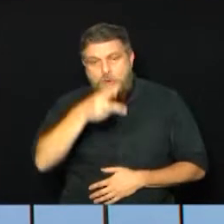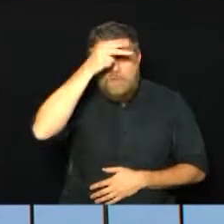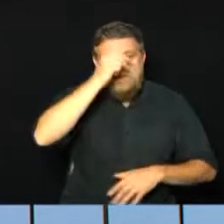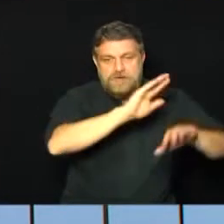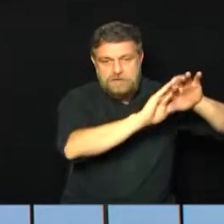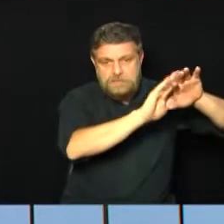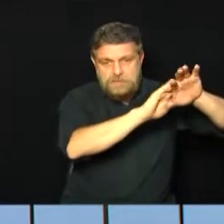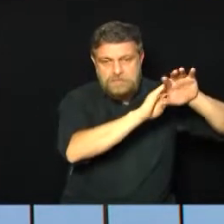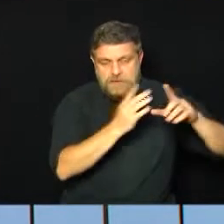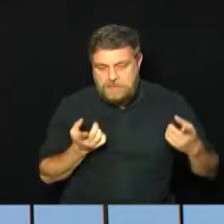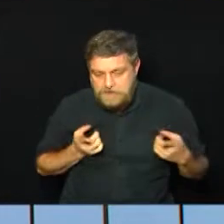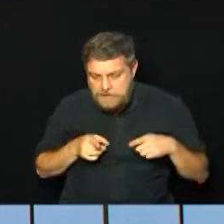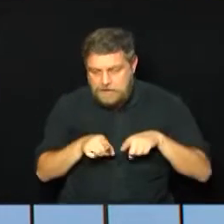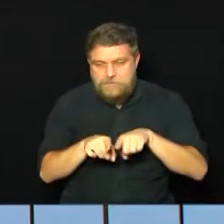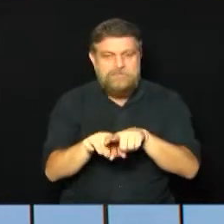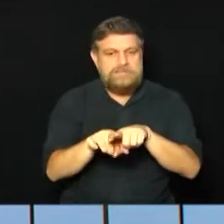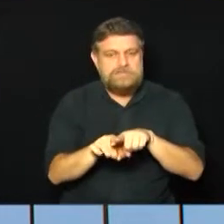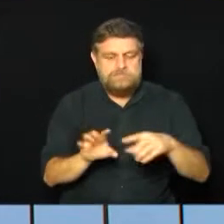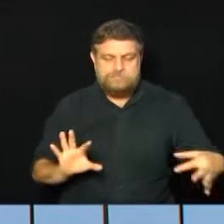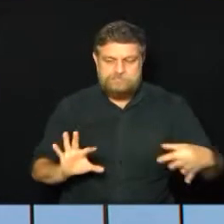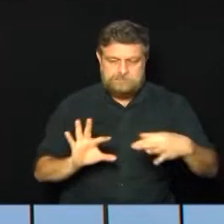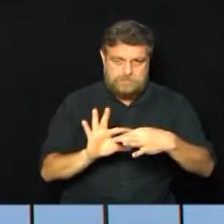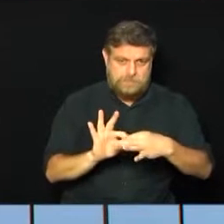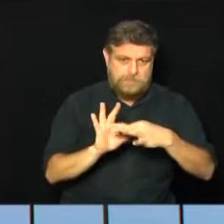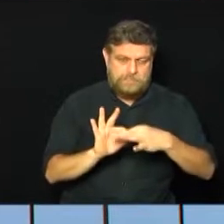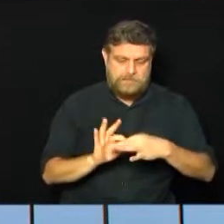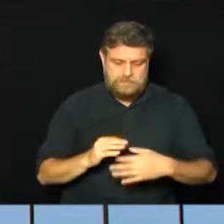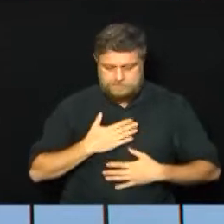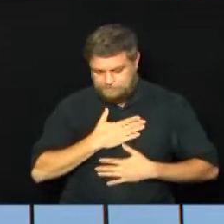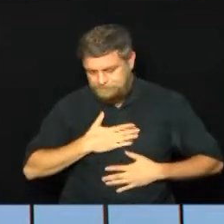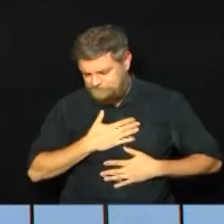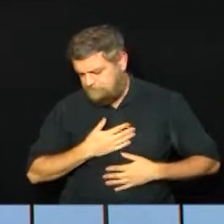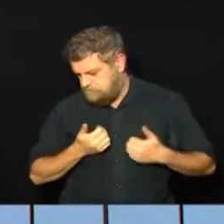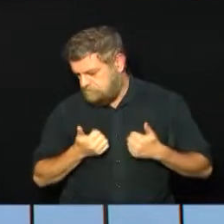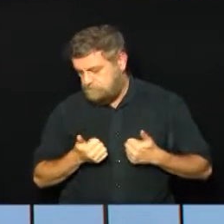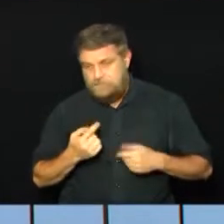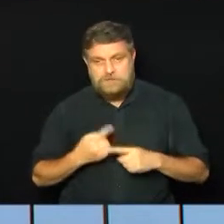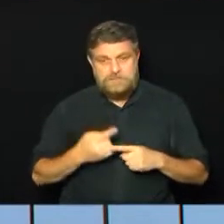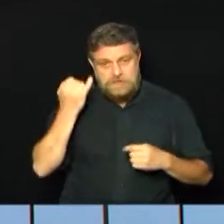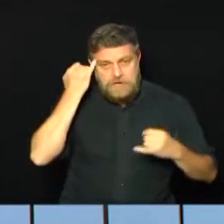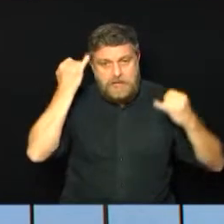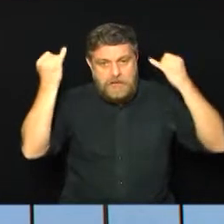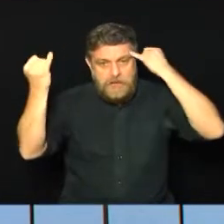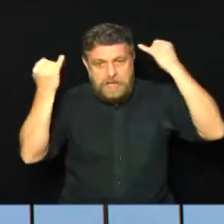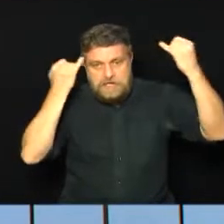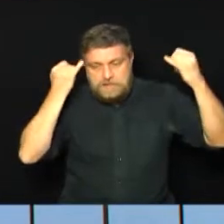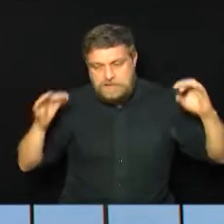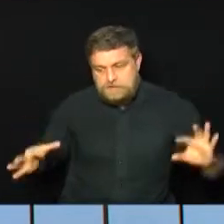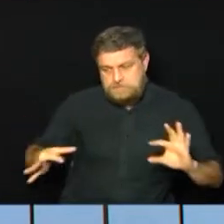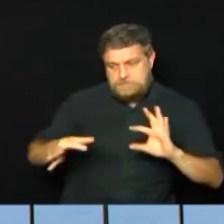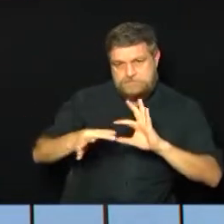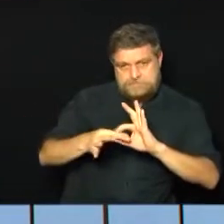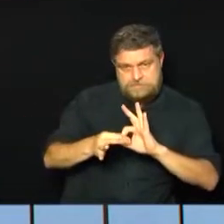Então, a parceria ela é muito bem-vinda, porque é uma conjunção de ideias, de identificação